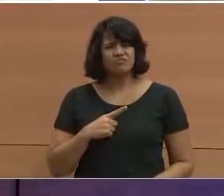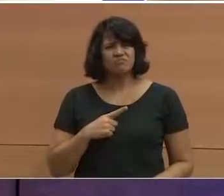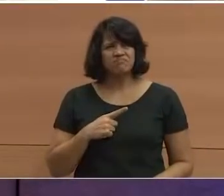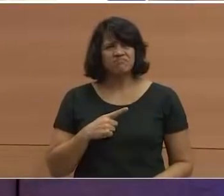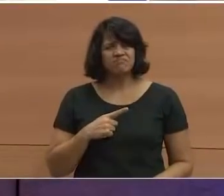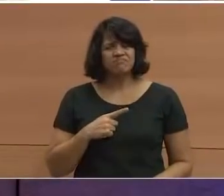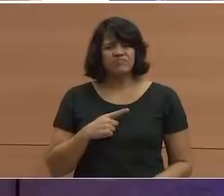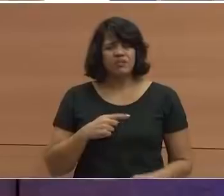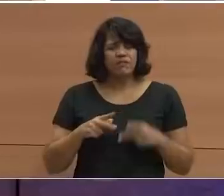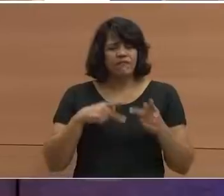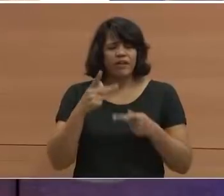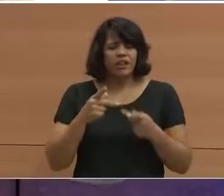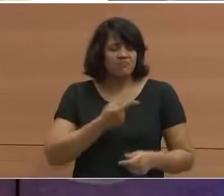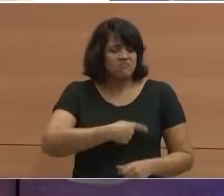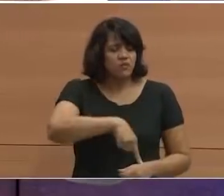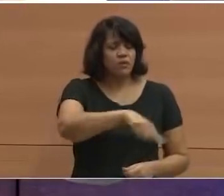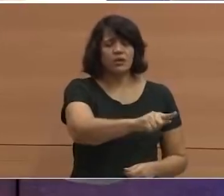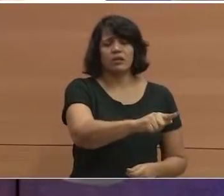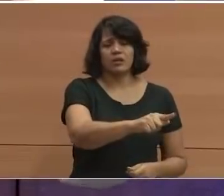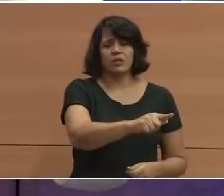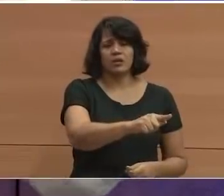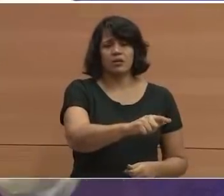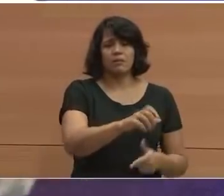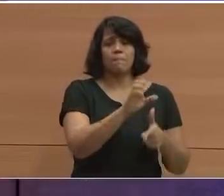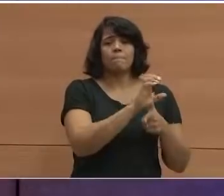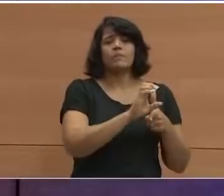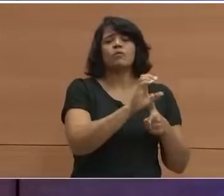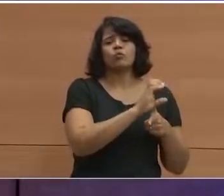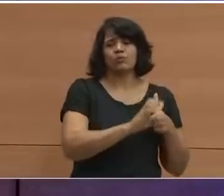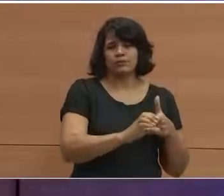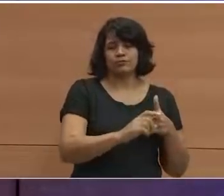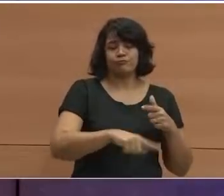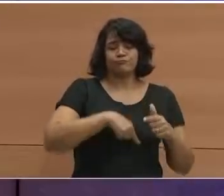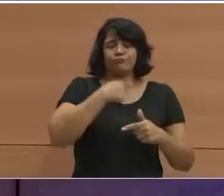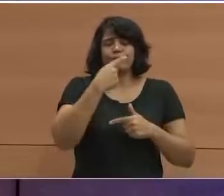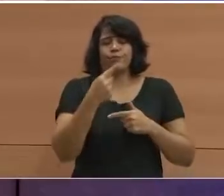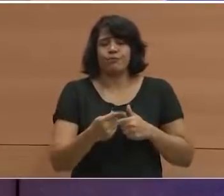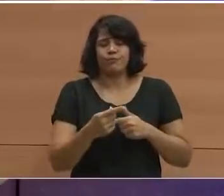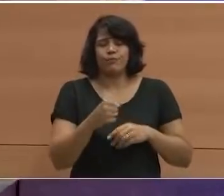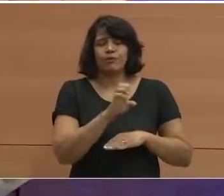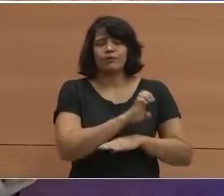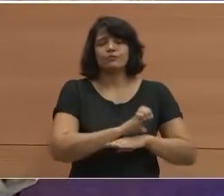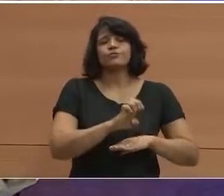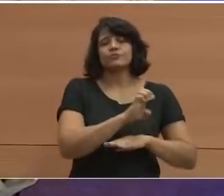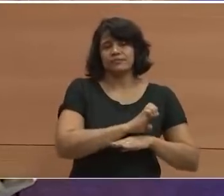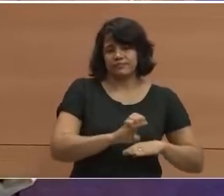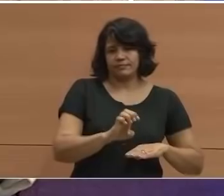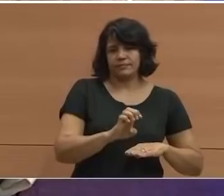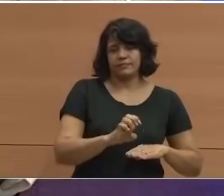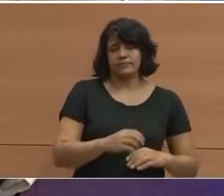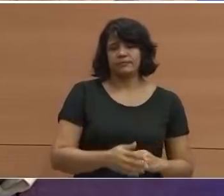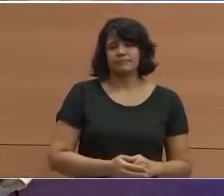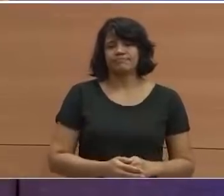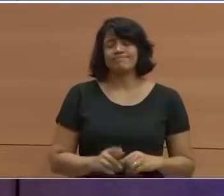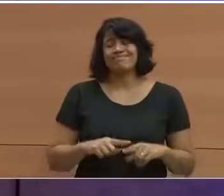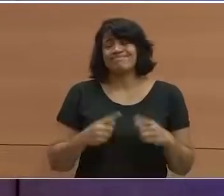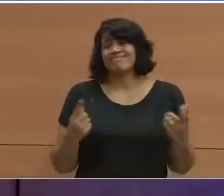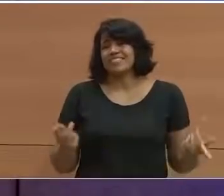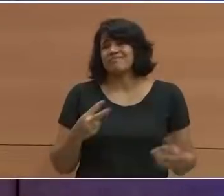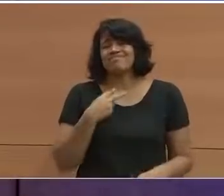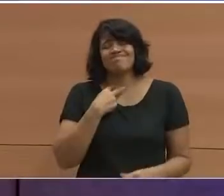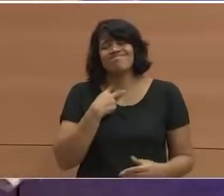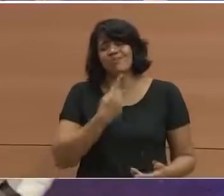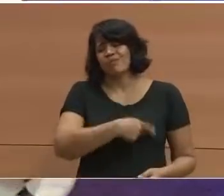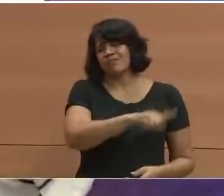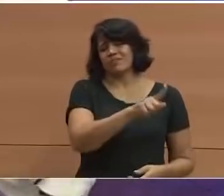antes para Corinto, de Éfeso, mas ele não conseguiu ir daquela vez. E os coríntios